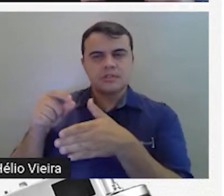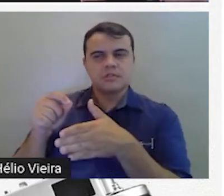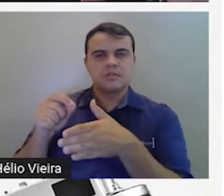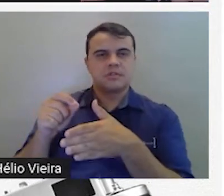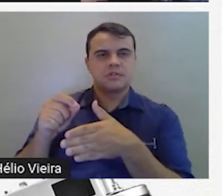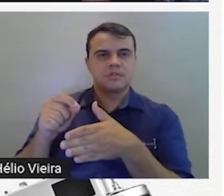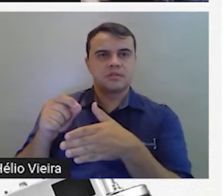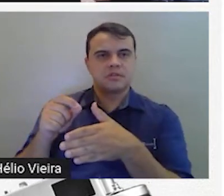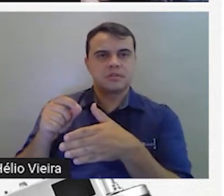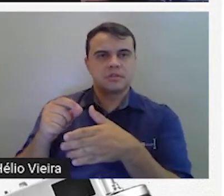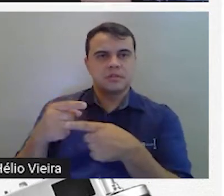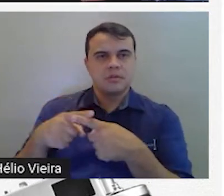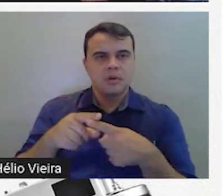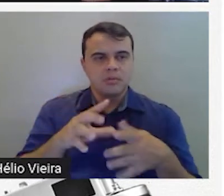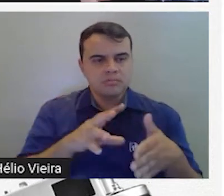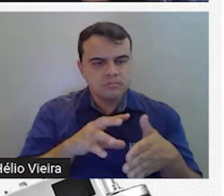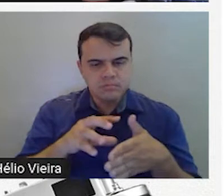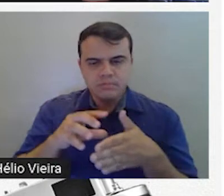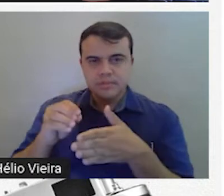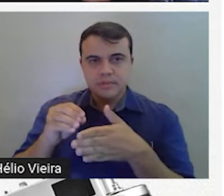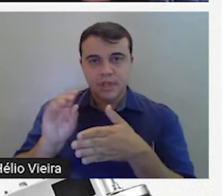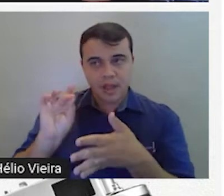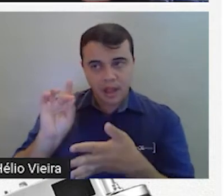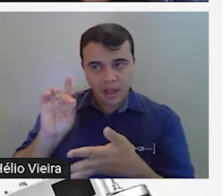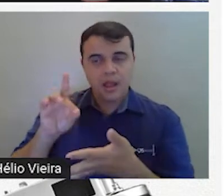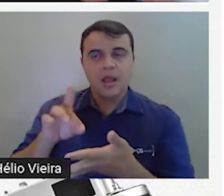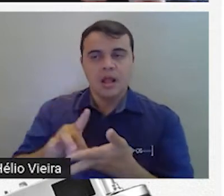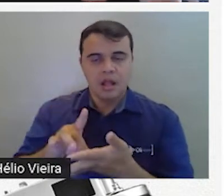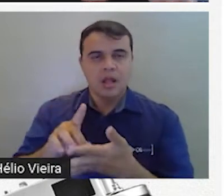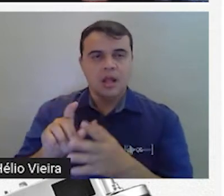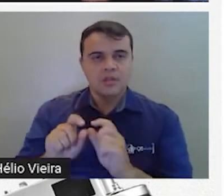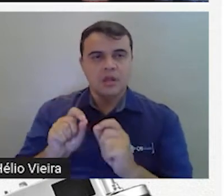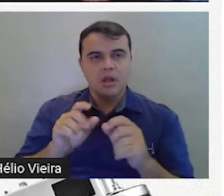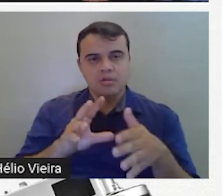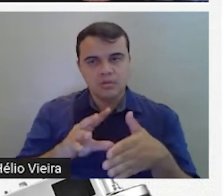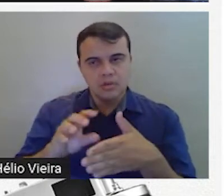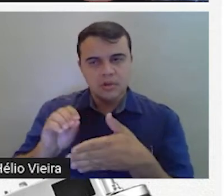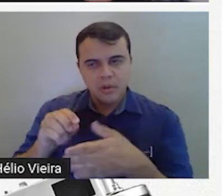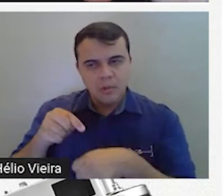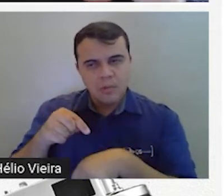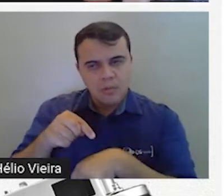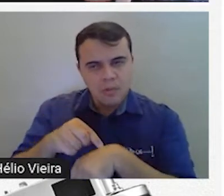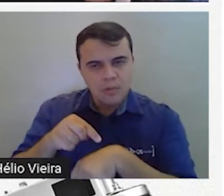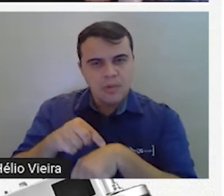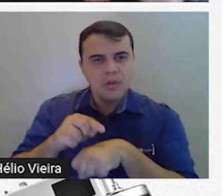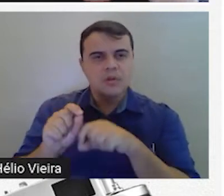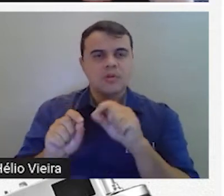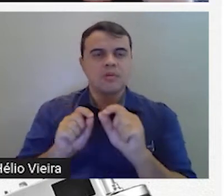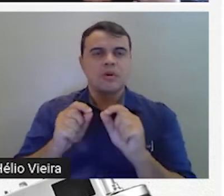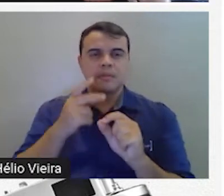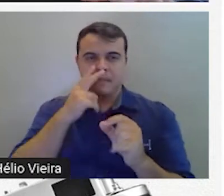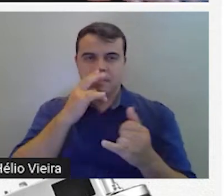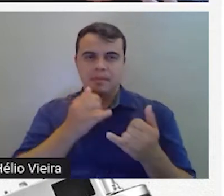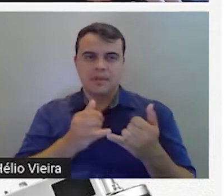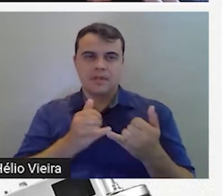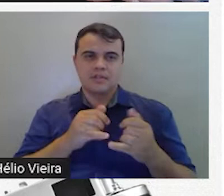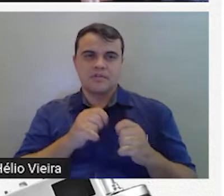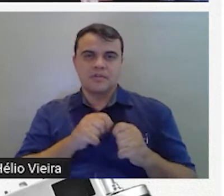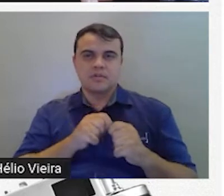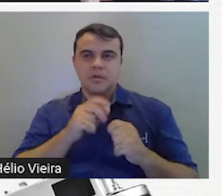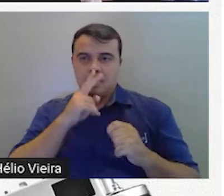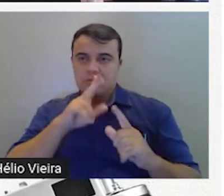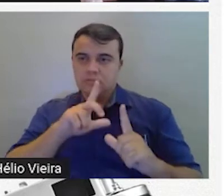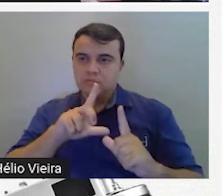um recorte da realidade, é um recorte daquele momento, né? É como se você estivesse